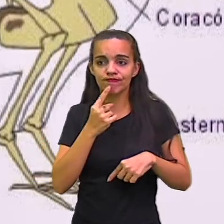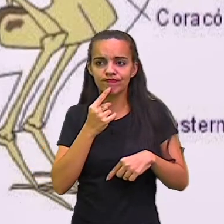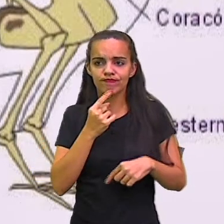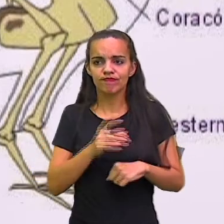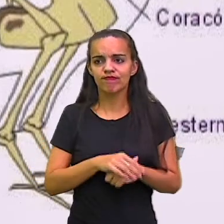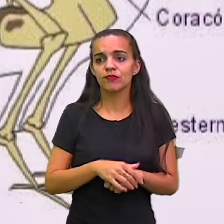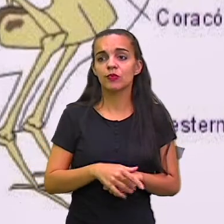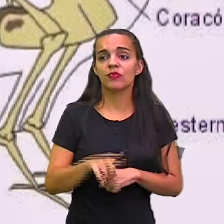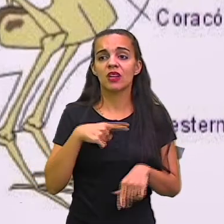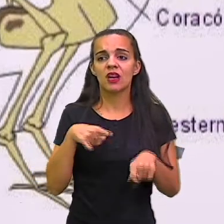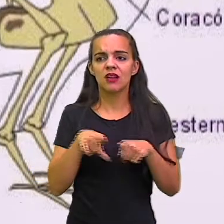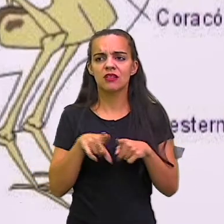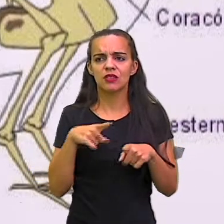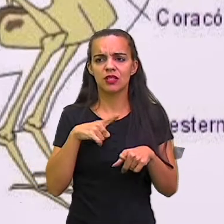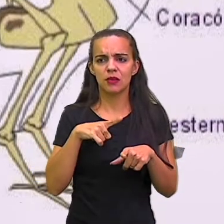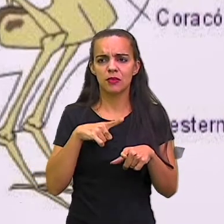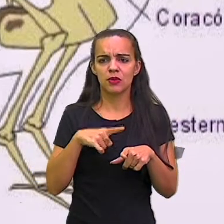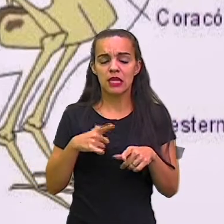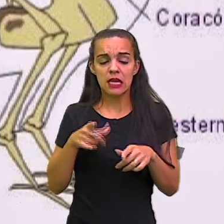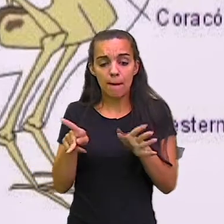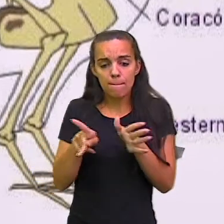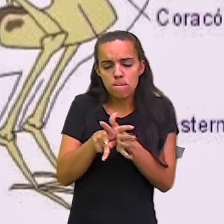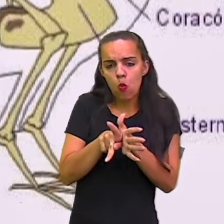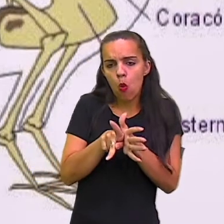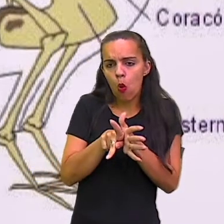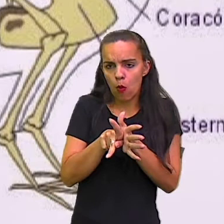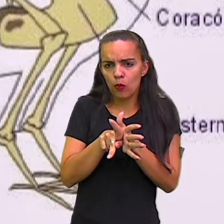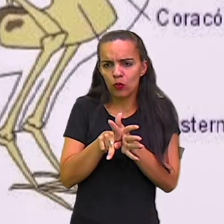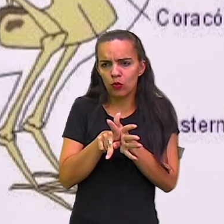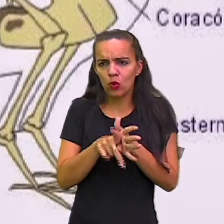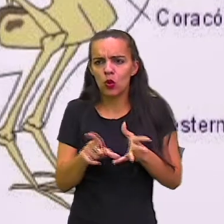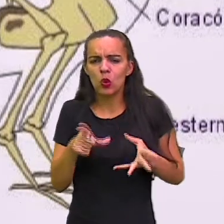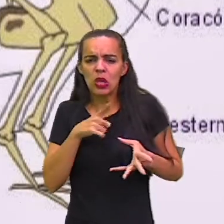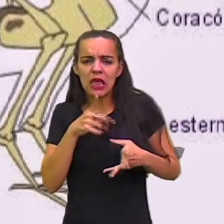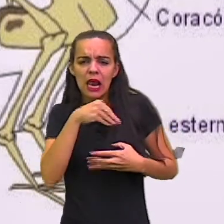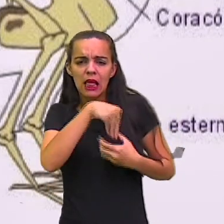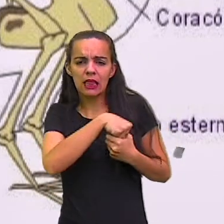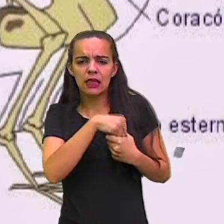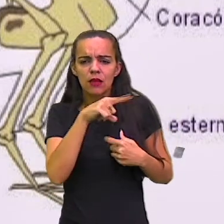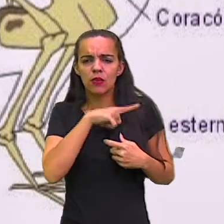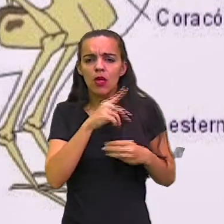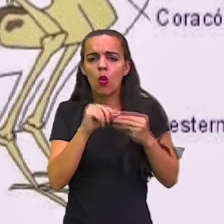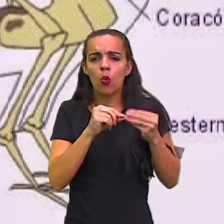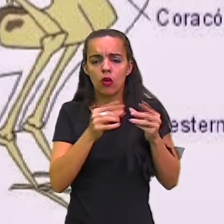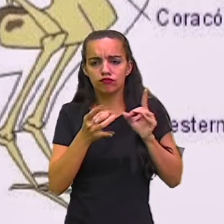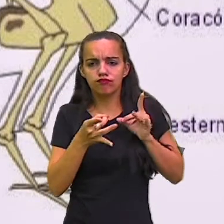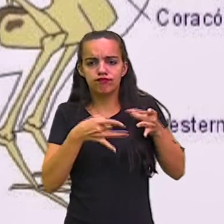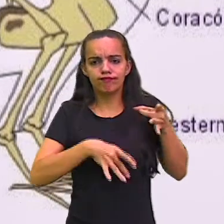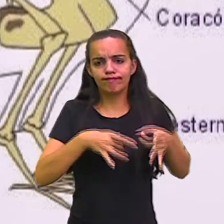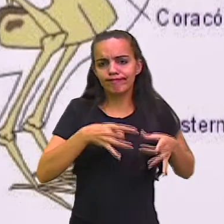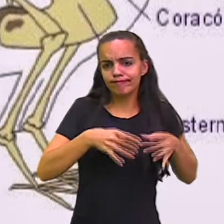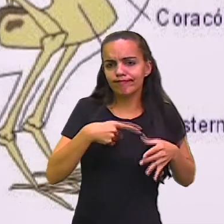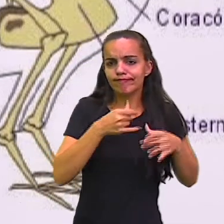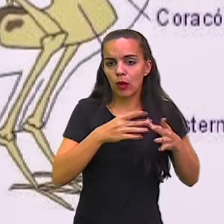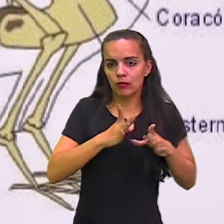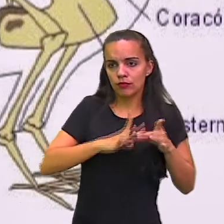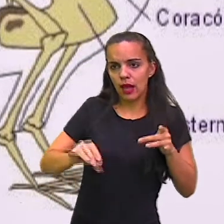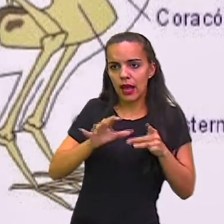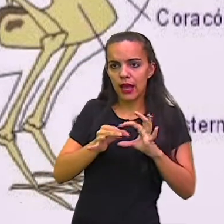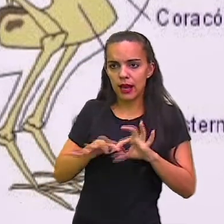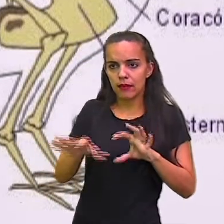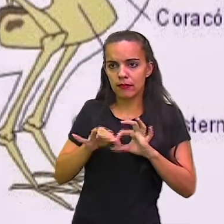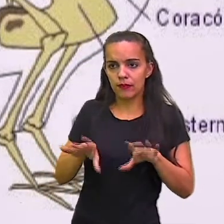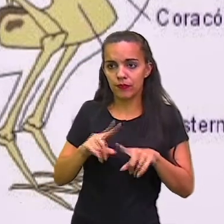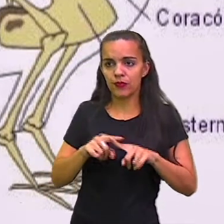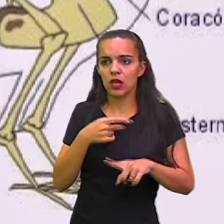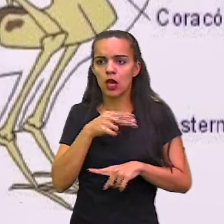são indivíduos endotérmicos Podemos destacar também a presença de uma externo expandido